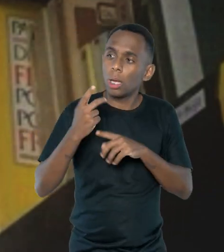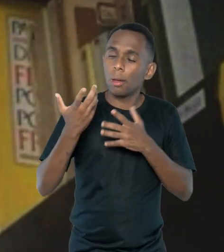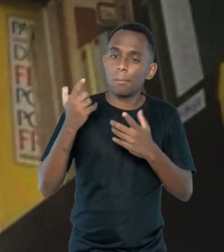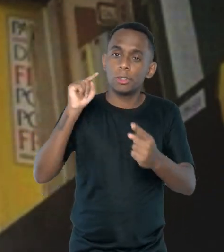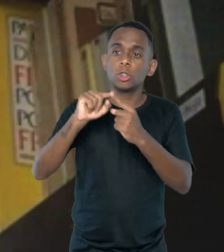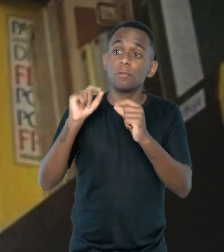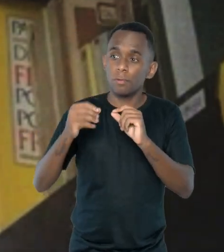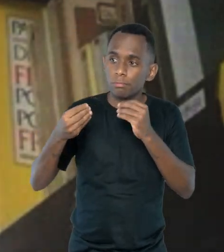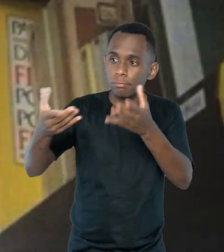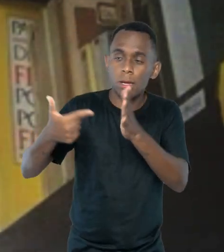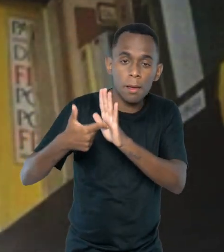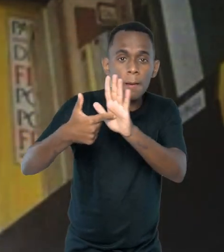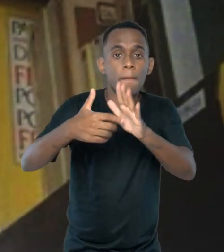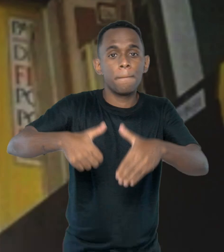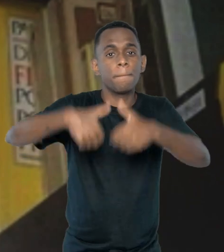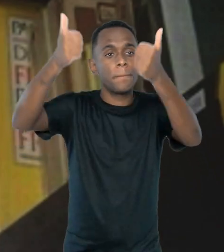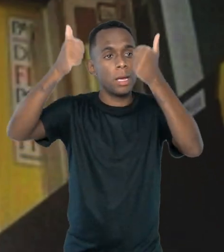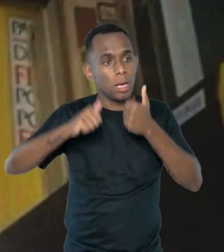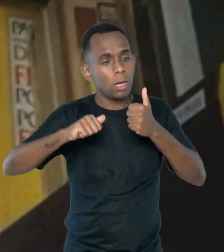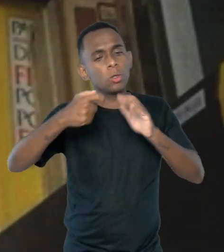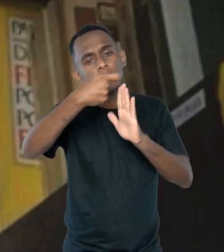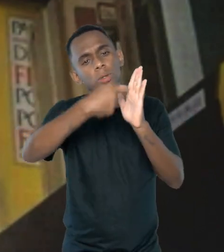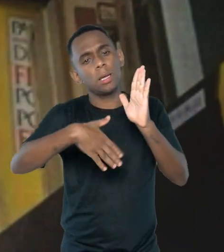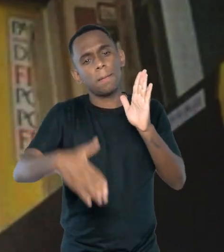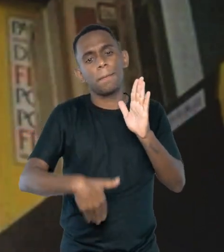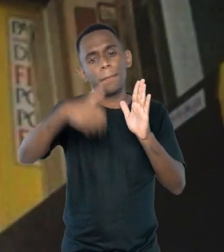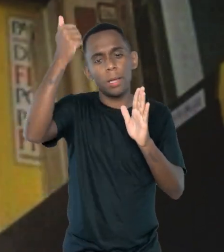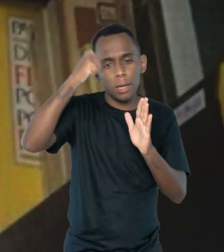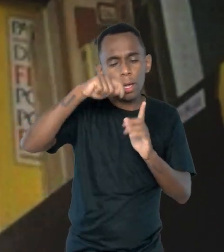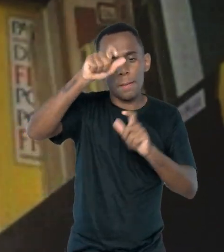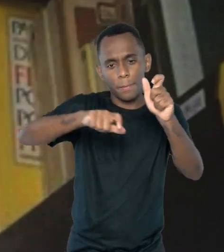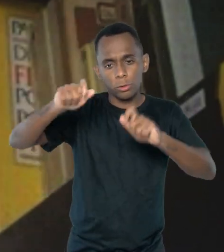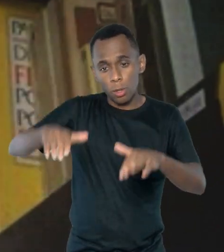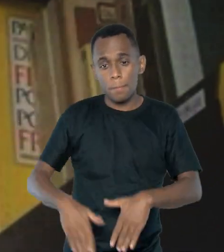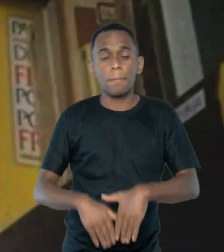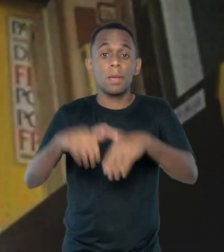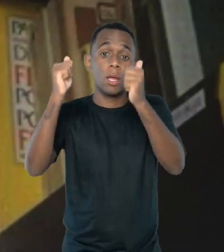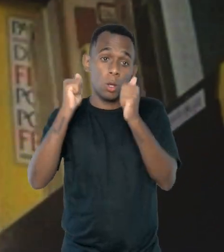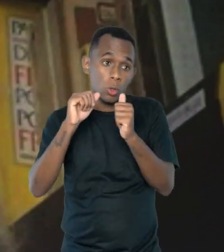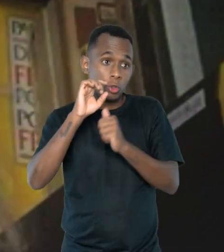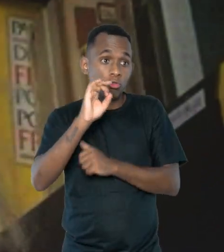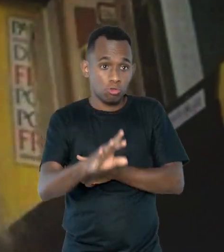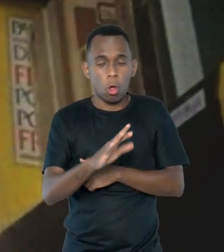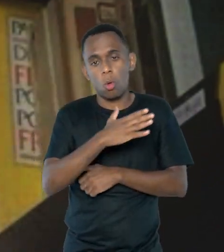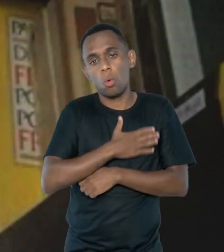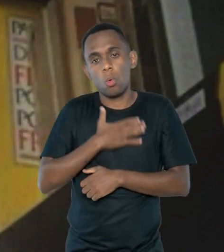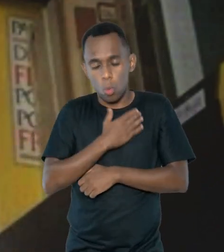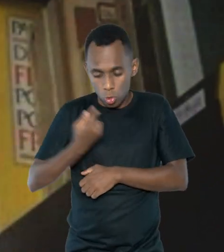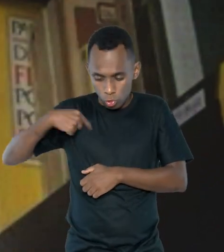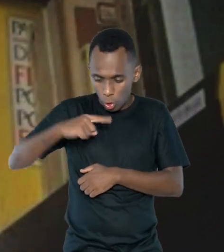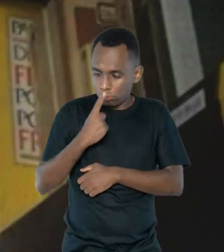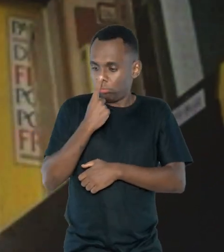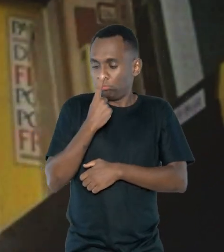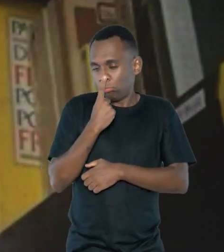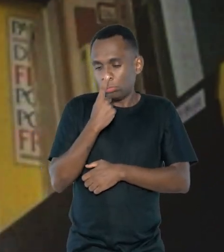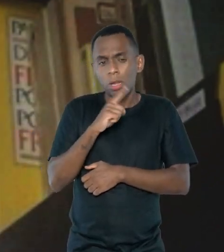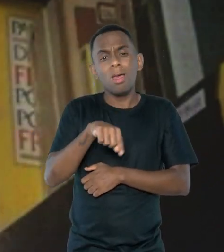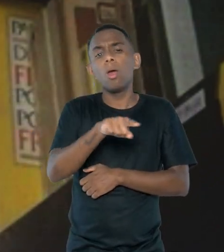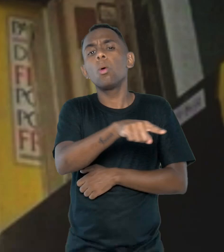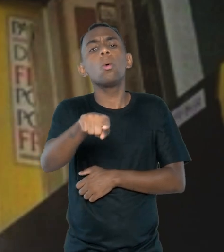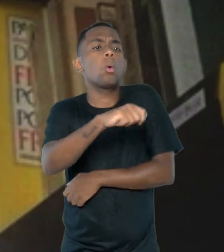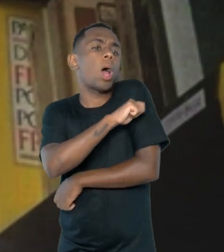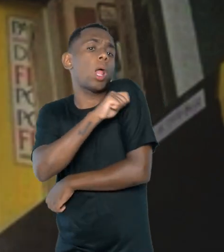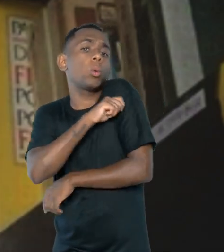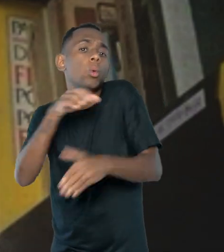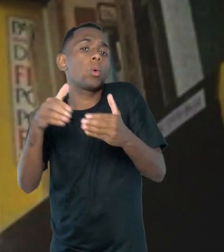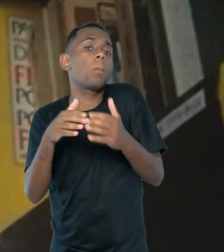E a gente busca levar as melhores propostas, os melhores textos, os melhores autores, e também não só do gosto da gente. A gente